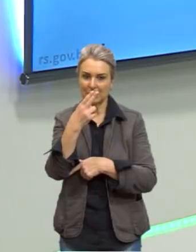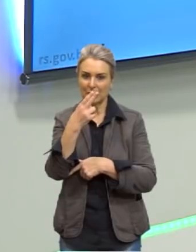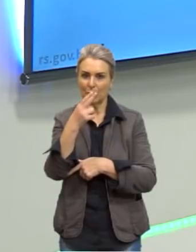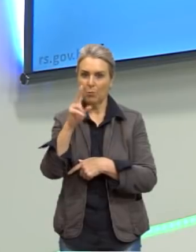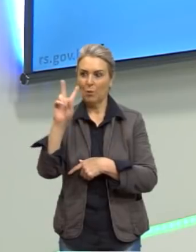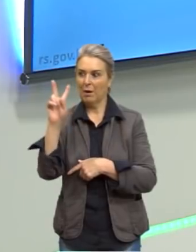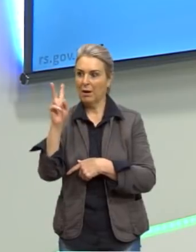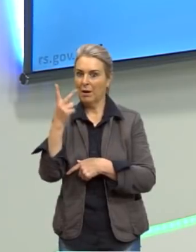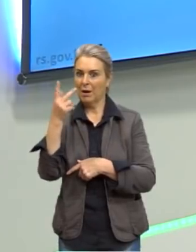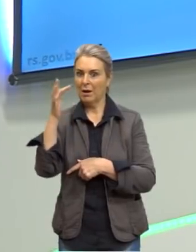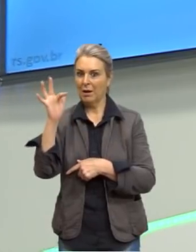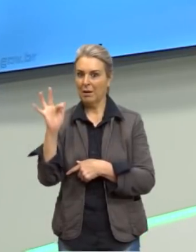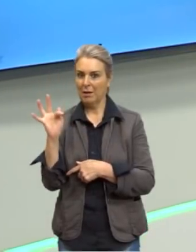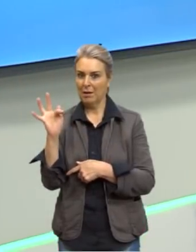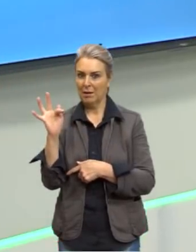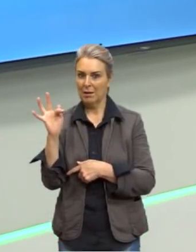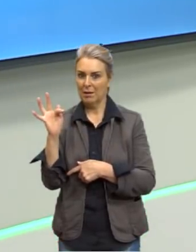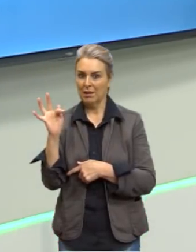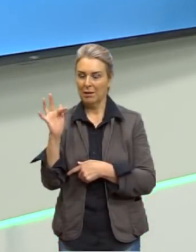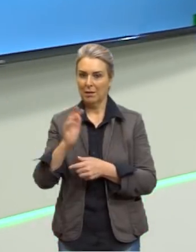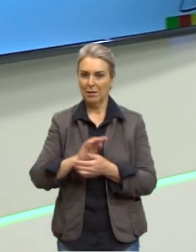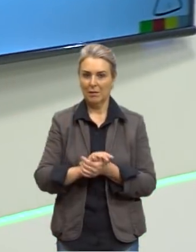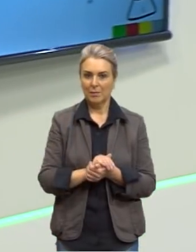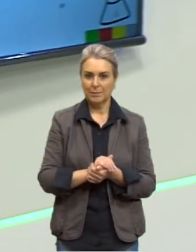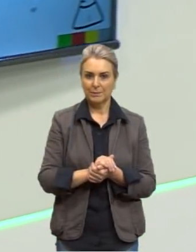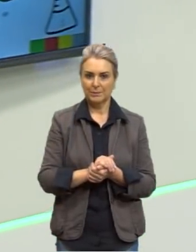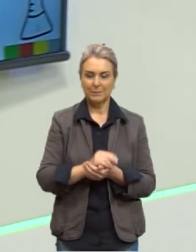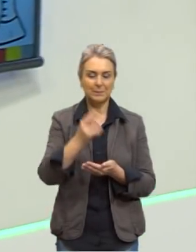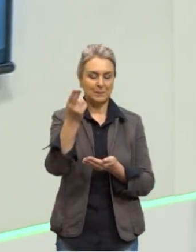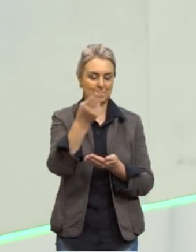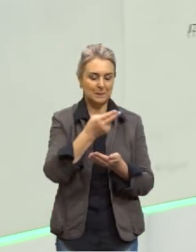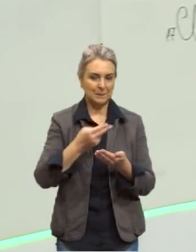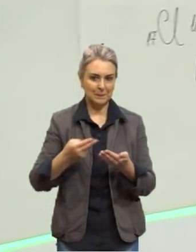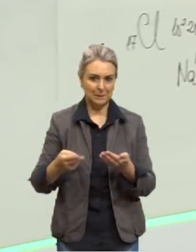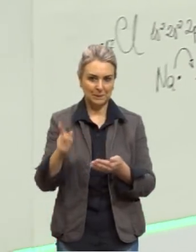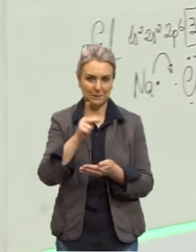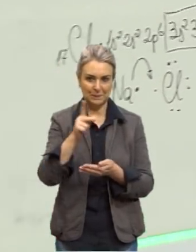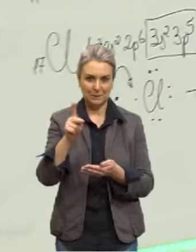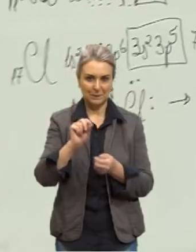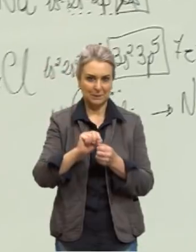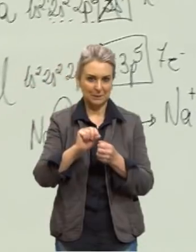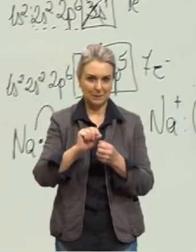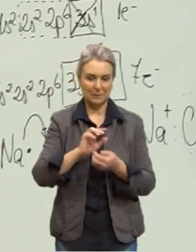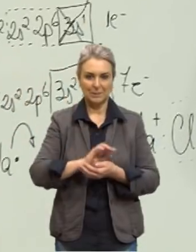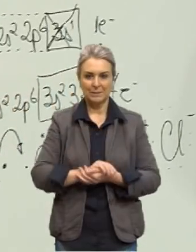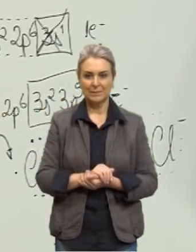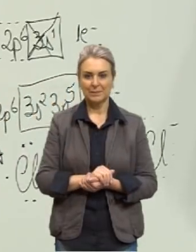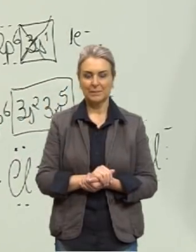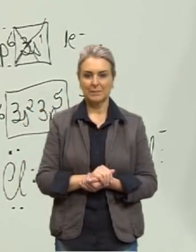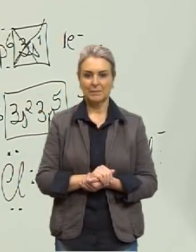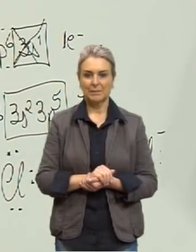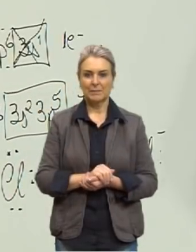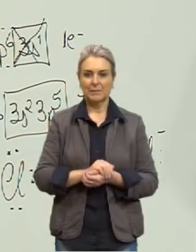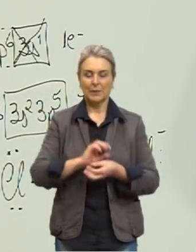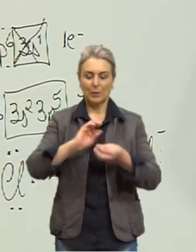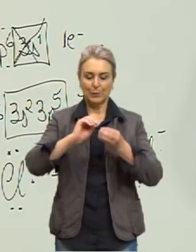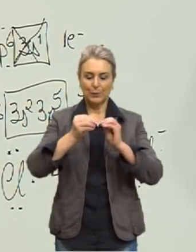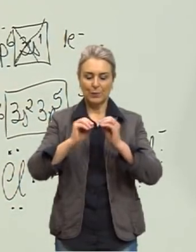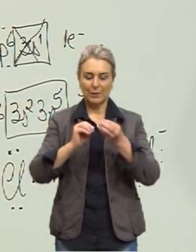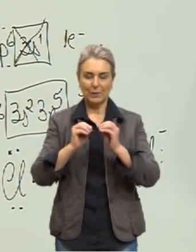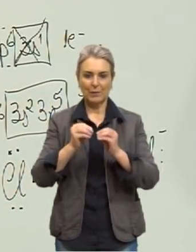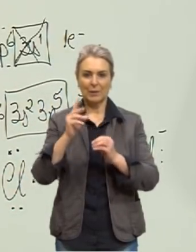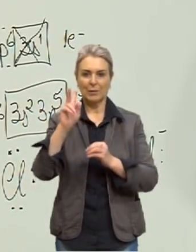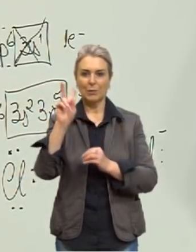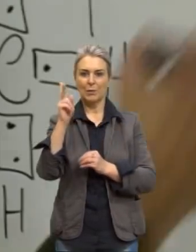hf tá o quê que é o hf ó vou desenhar aqui ó ó e a molécula do